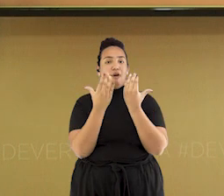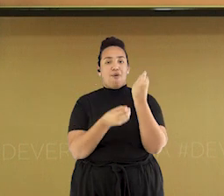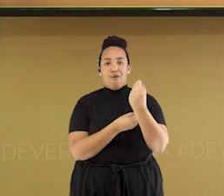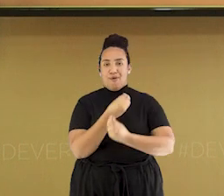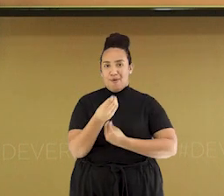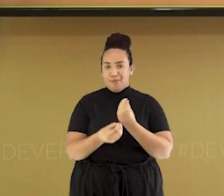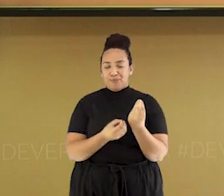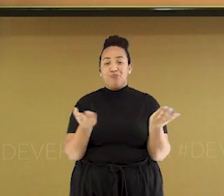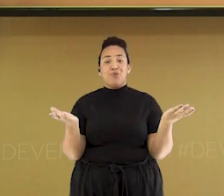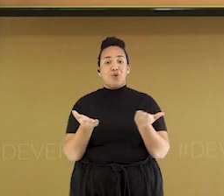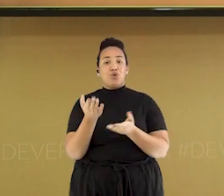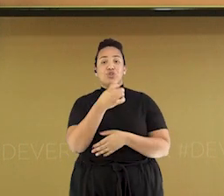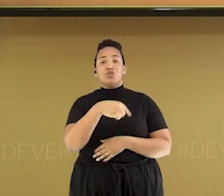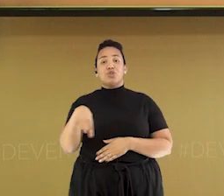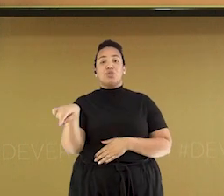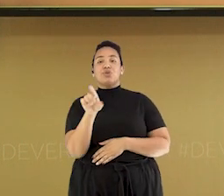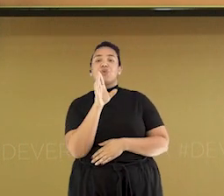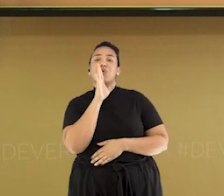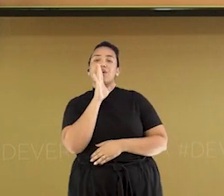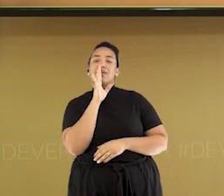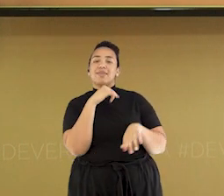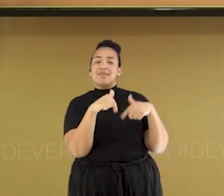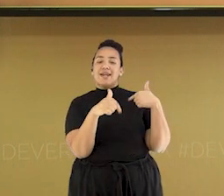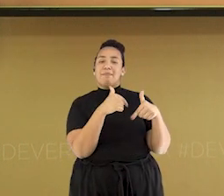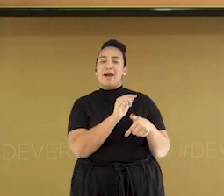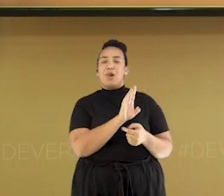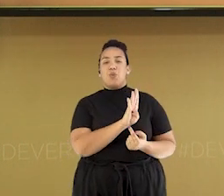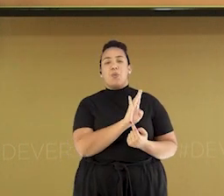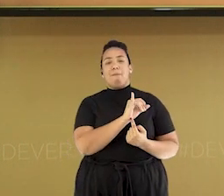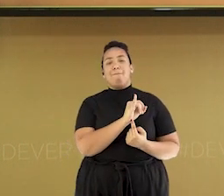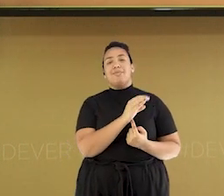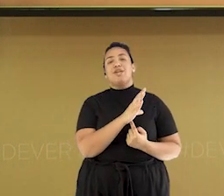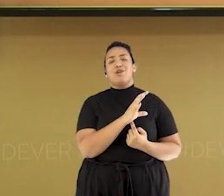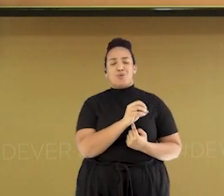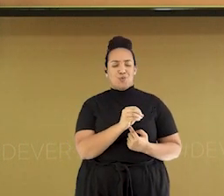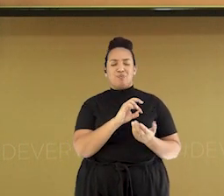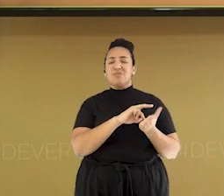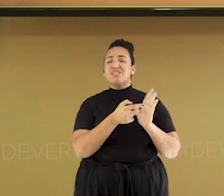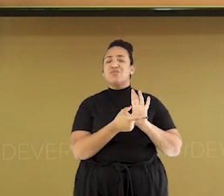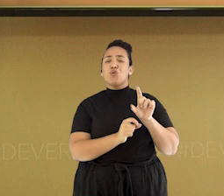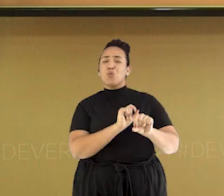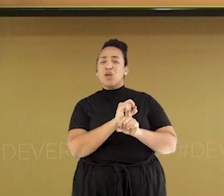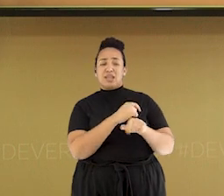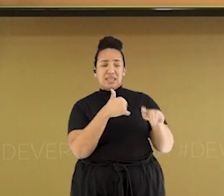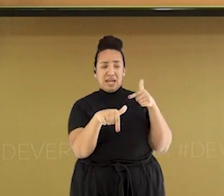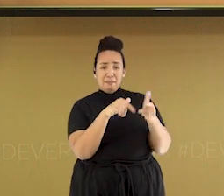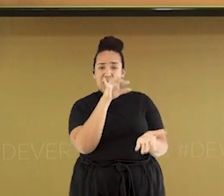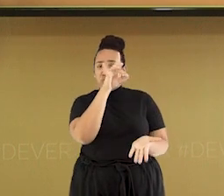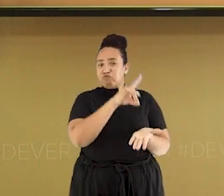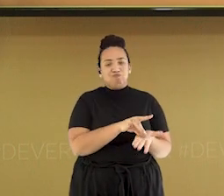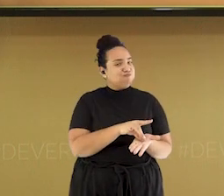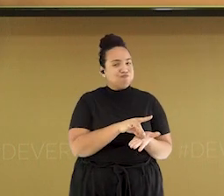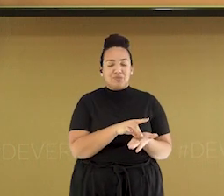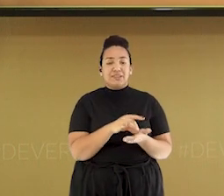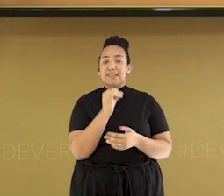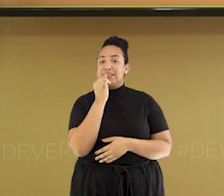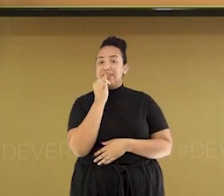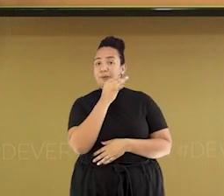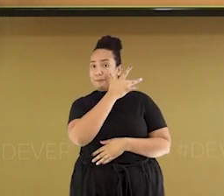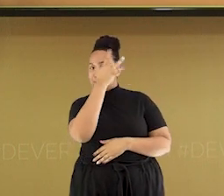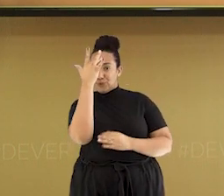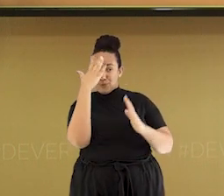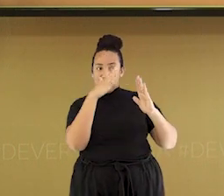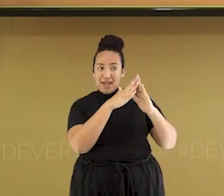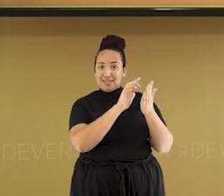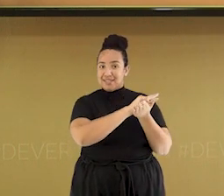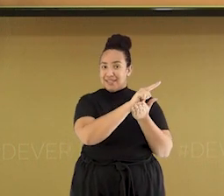são como bicos. Os trabalhadores não têm um emprego ou um patrão fixo. Um exemplo são as diaristas e os auxiliares